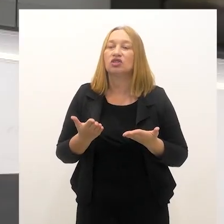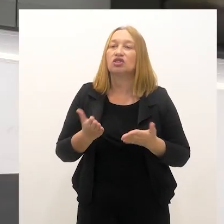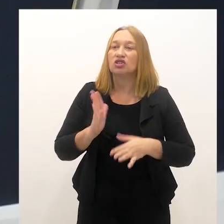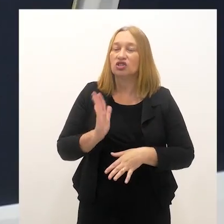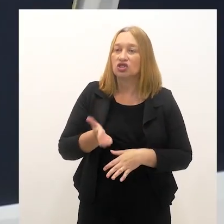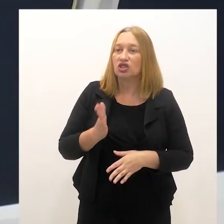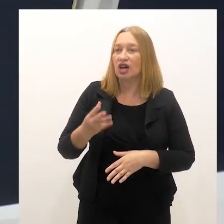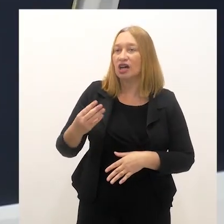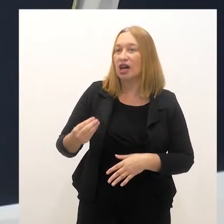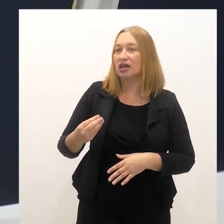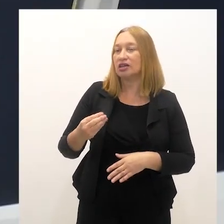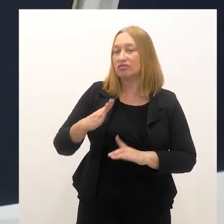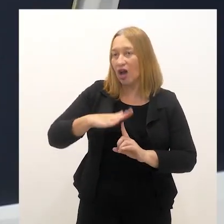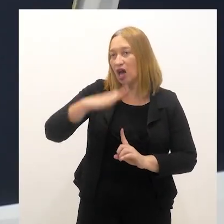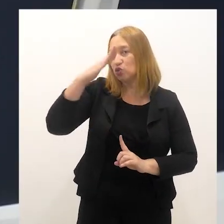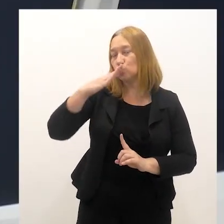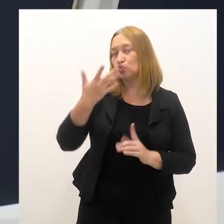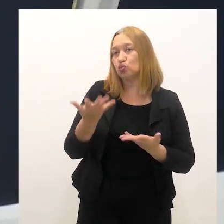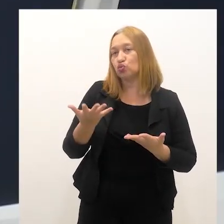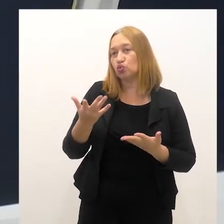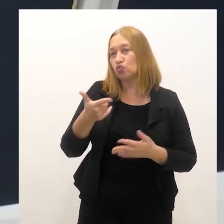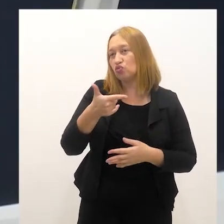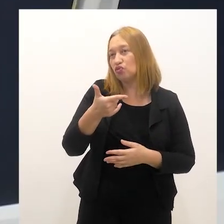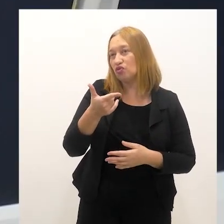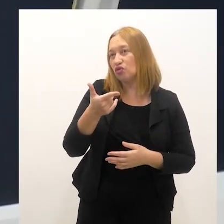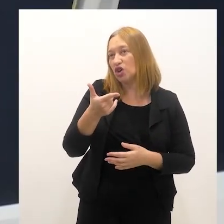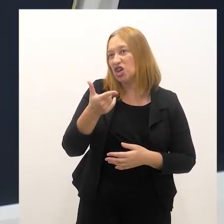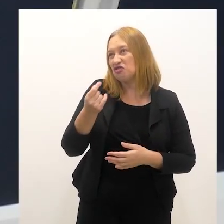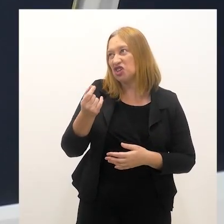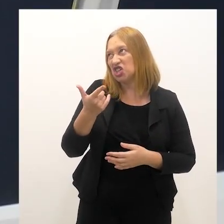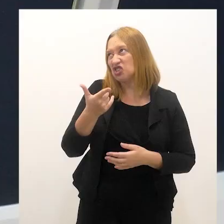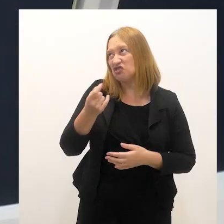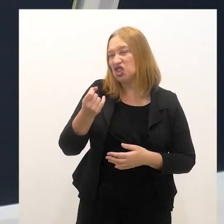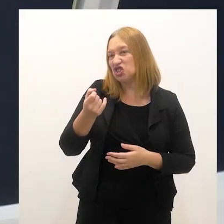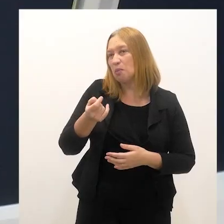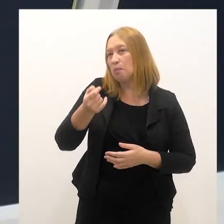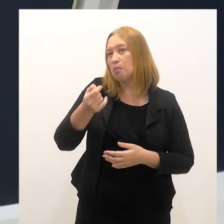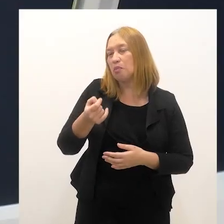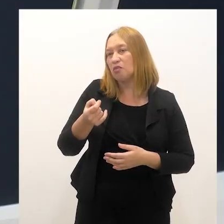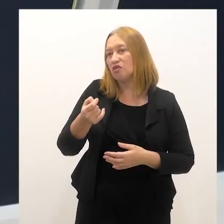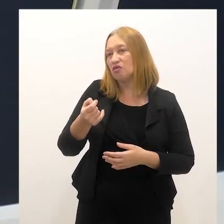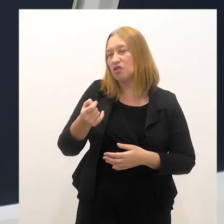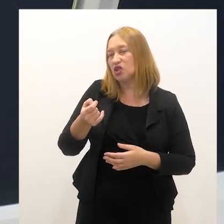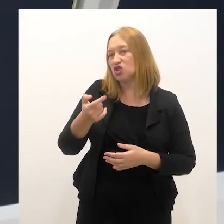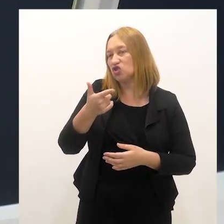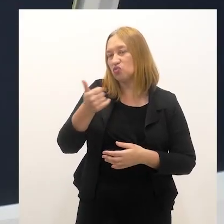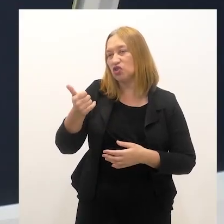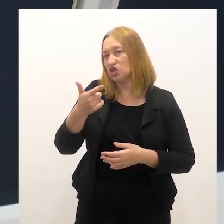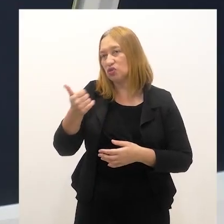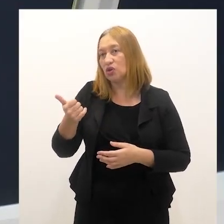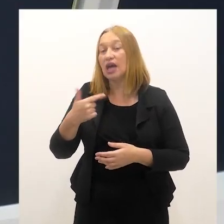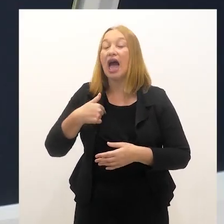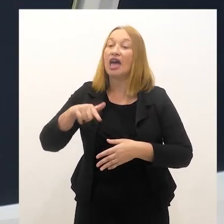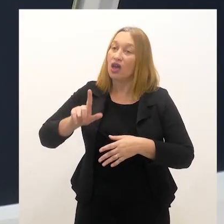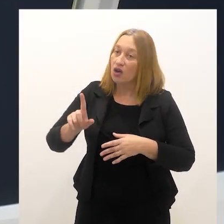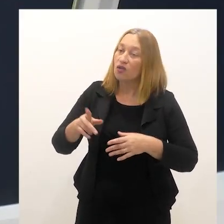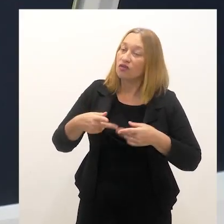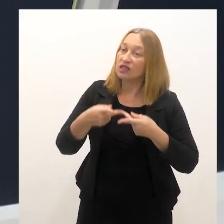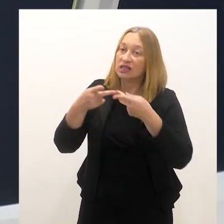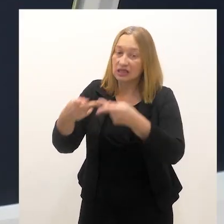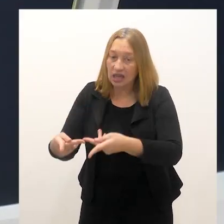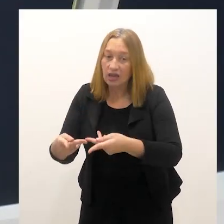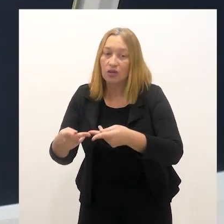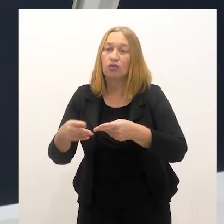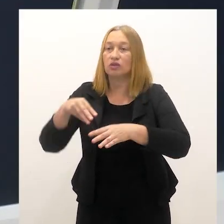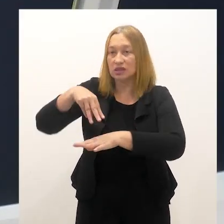E aí, já na vida adulta, assim, com 20 e poucos anos, aí eu comecei a frequentar o sambódromo de fato. Aí